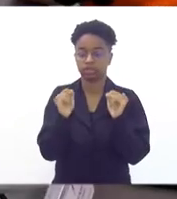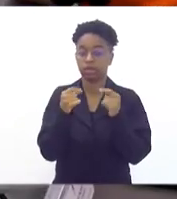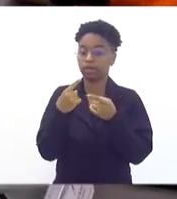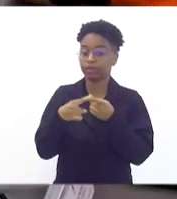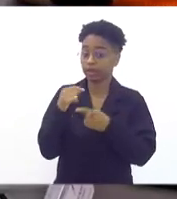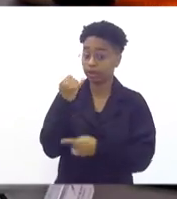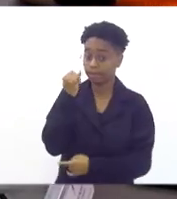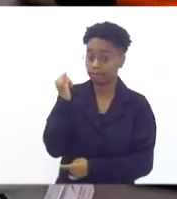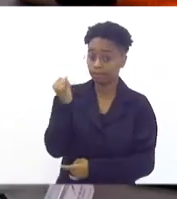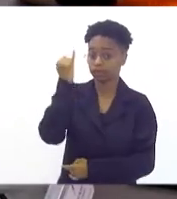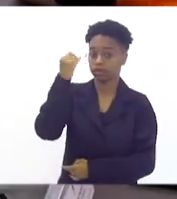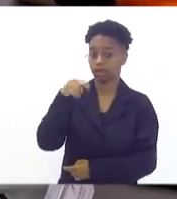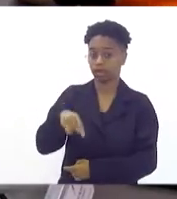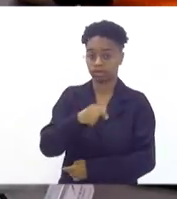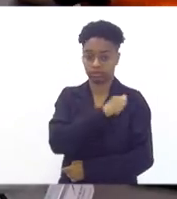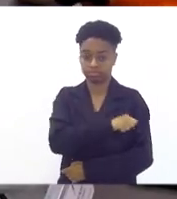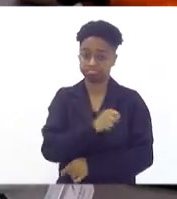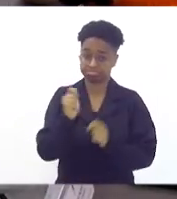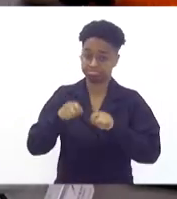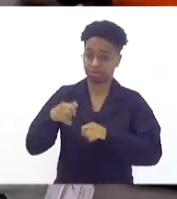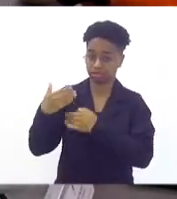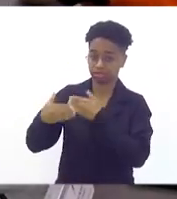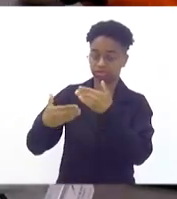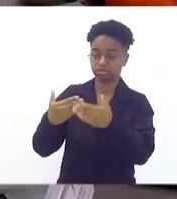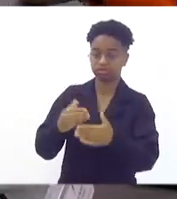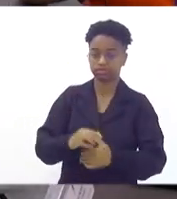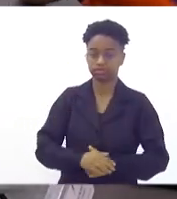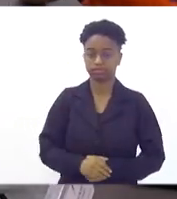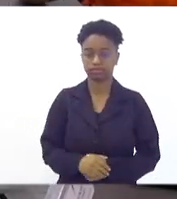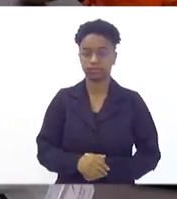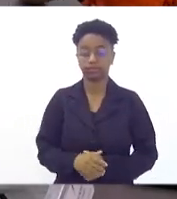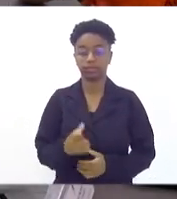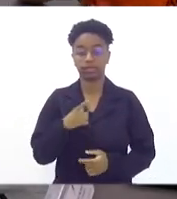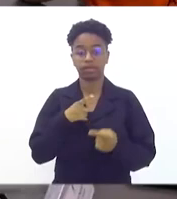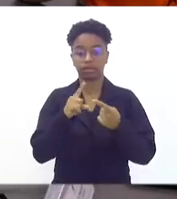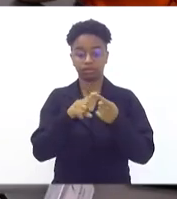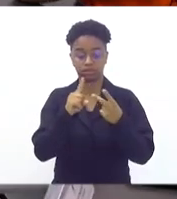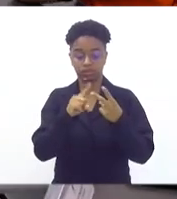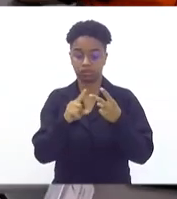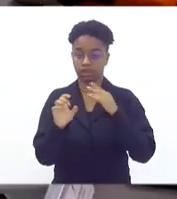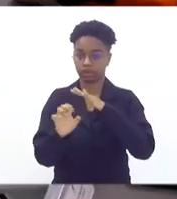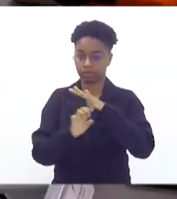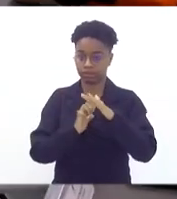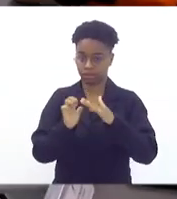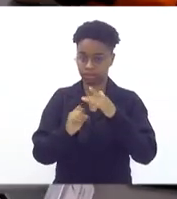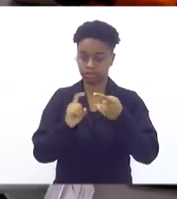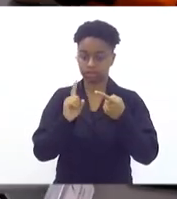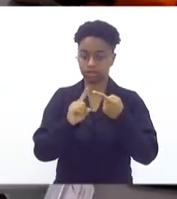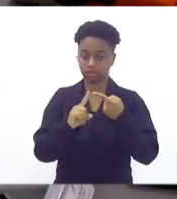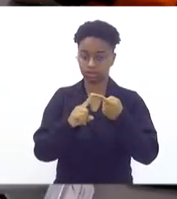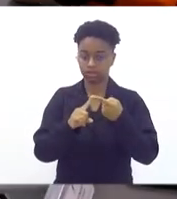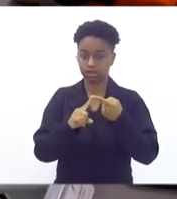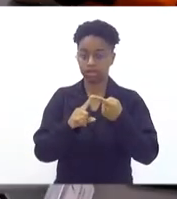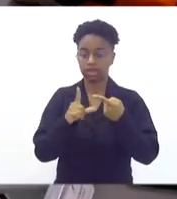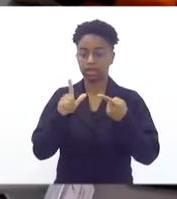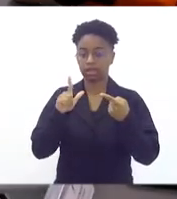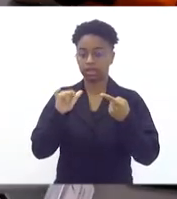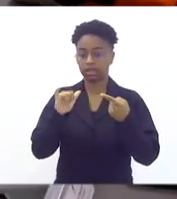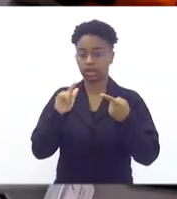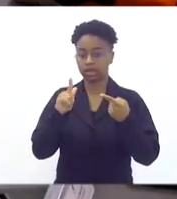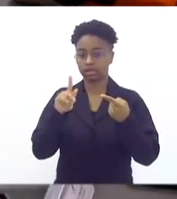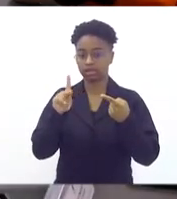é para o nosso estado para o crescimento do nosso estado e nós temos duas concessionárias Aqui nós temos na região metropolitana Light